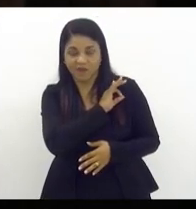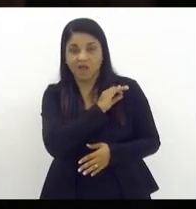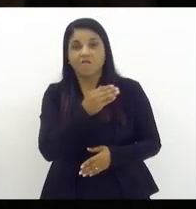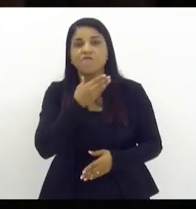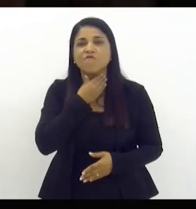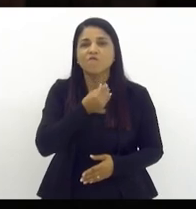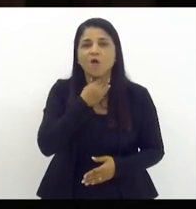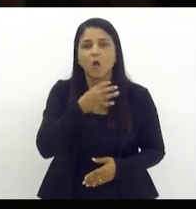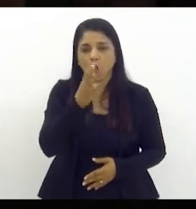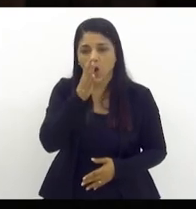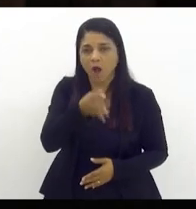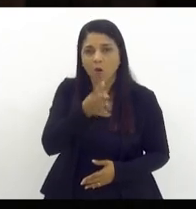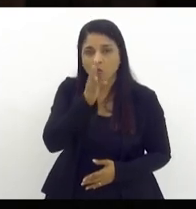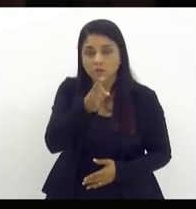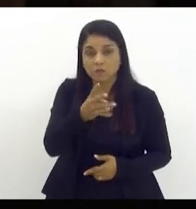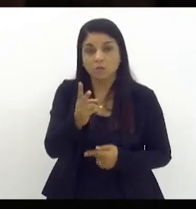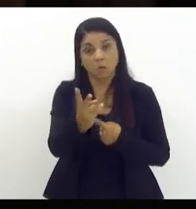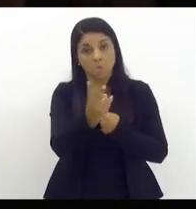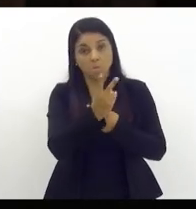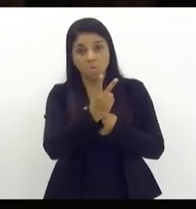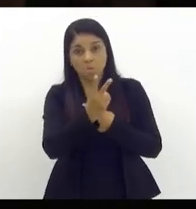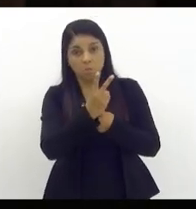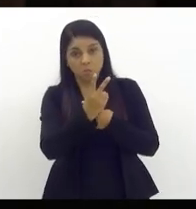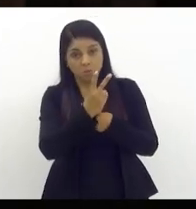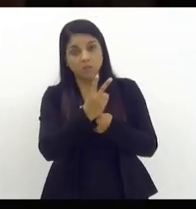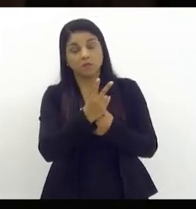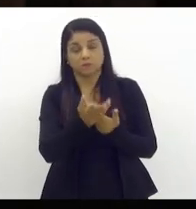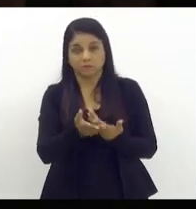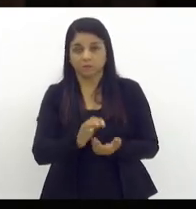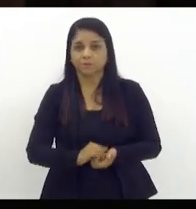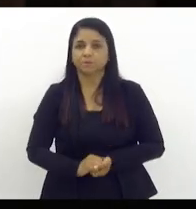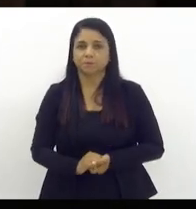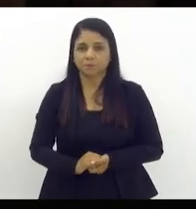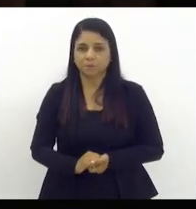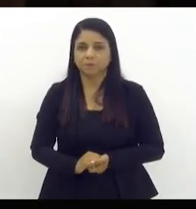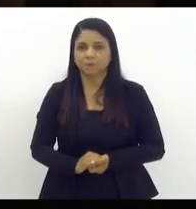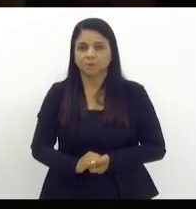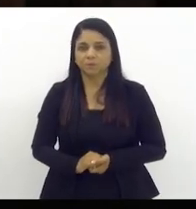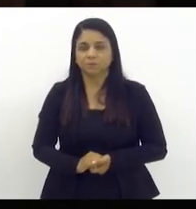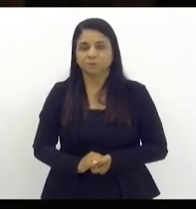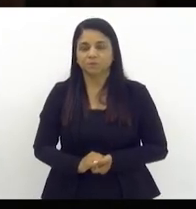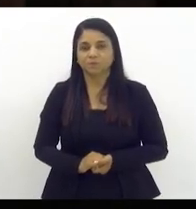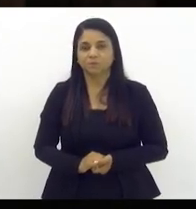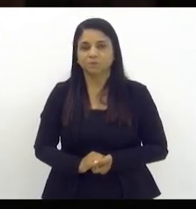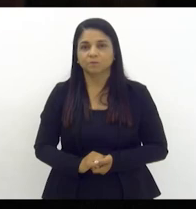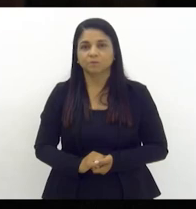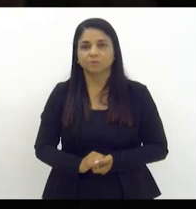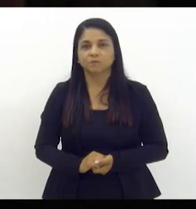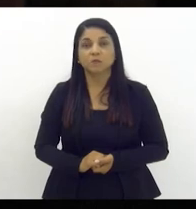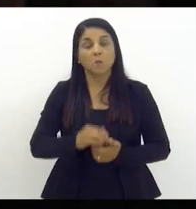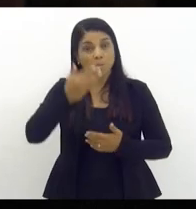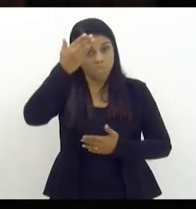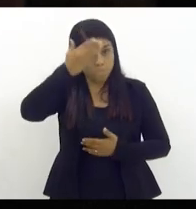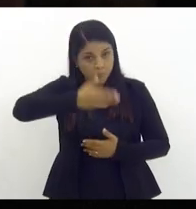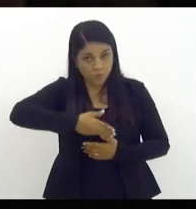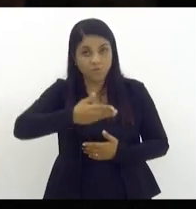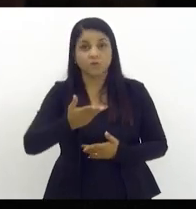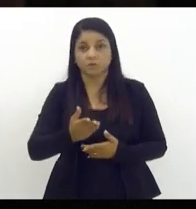acusações que pudessem a eles serem feitas. Mas nós provamos,